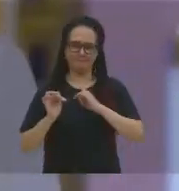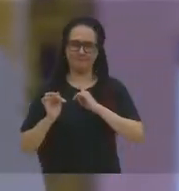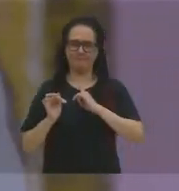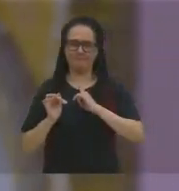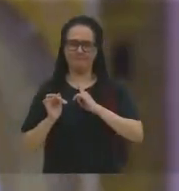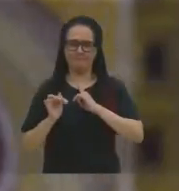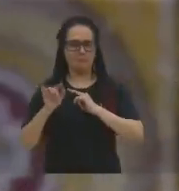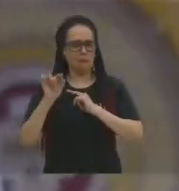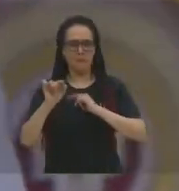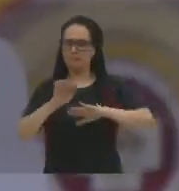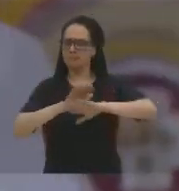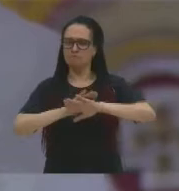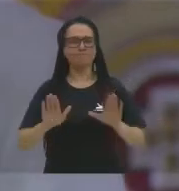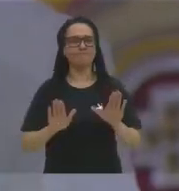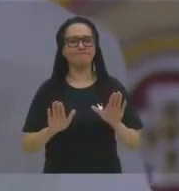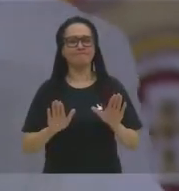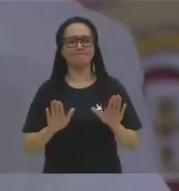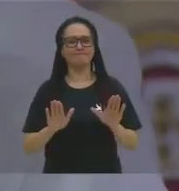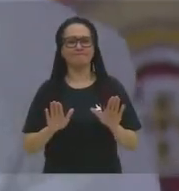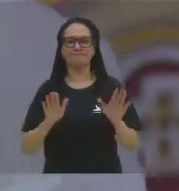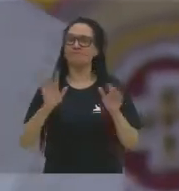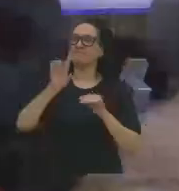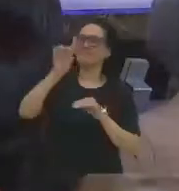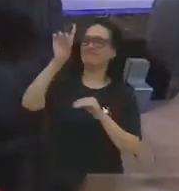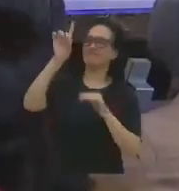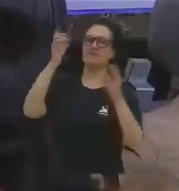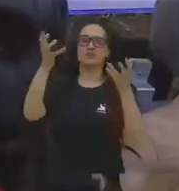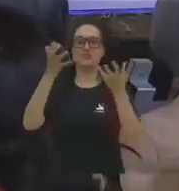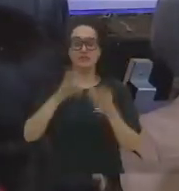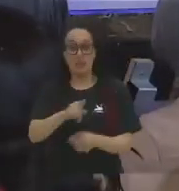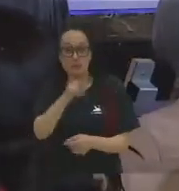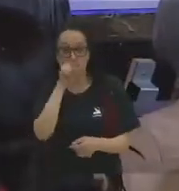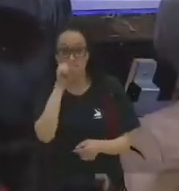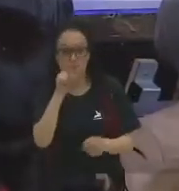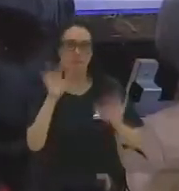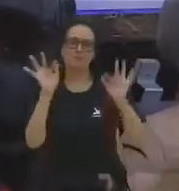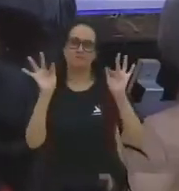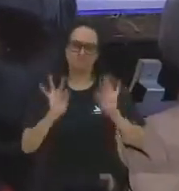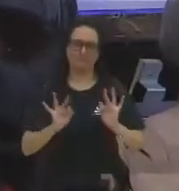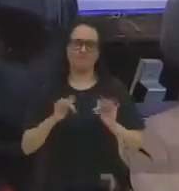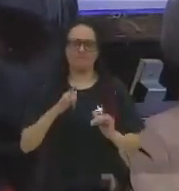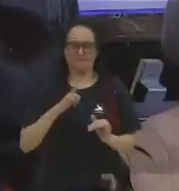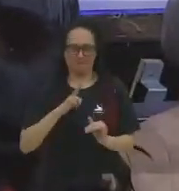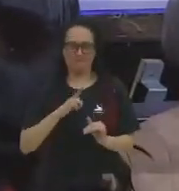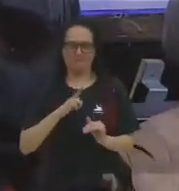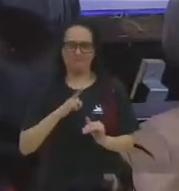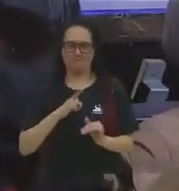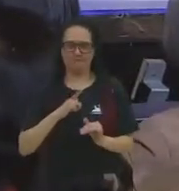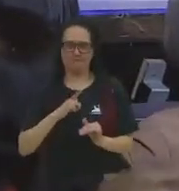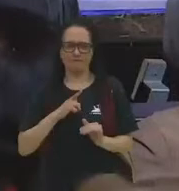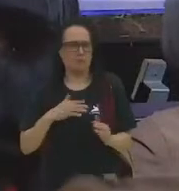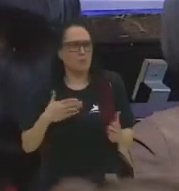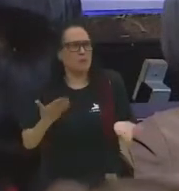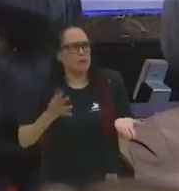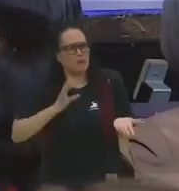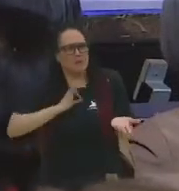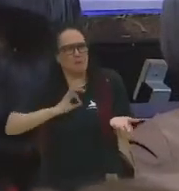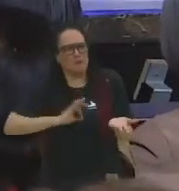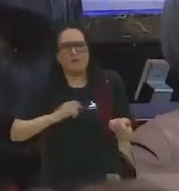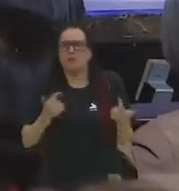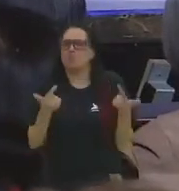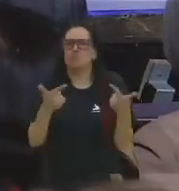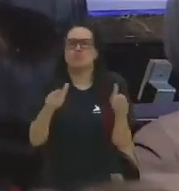Ponto. Deus quer que você seja feliz. Padre, mas eu não sou. Faça o